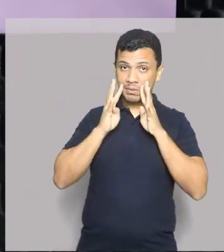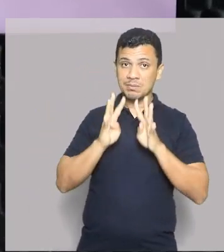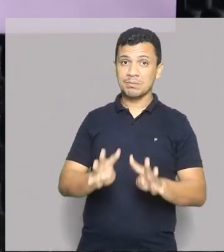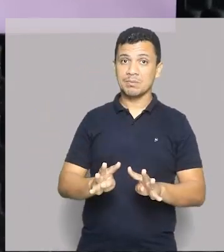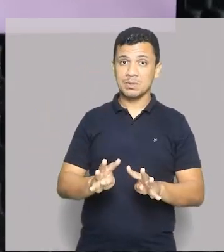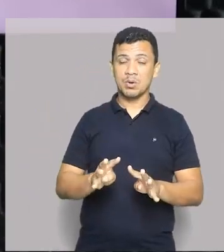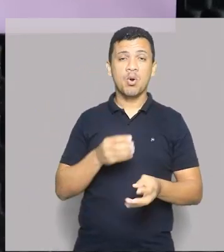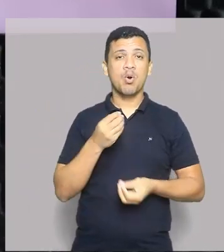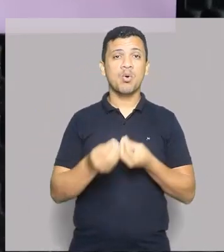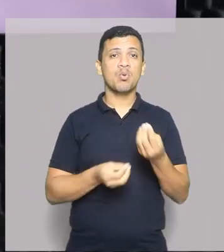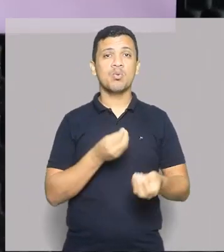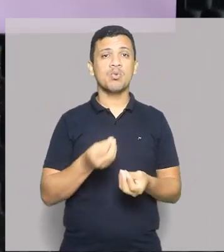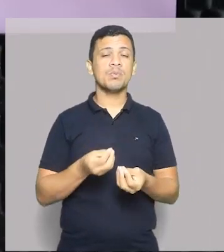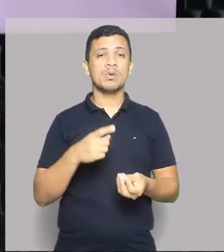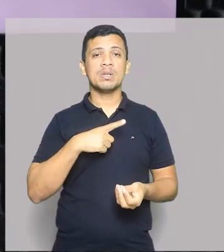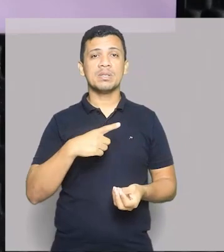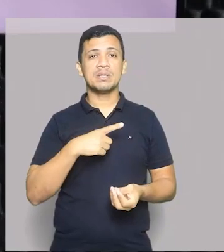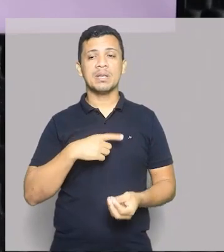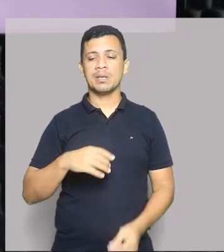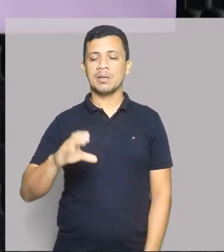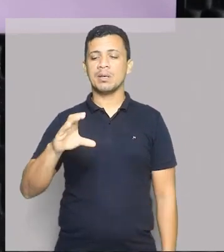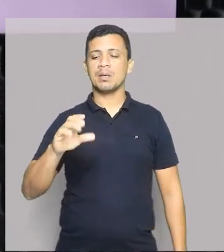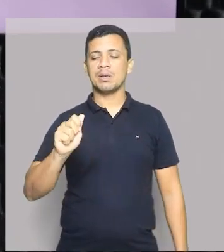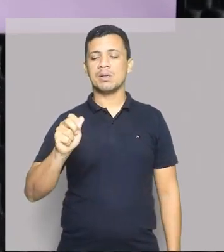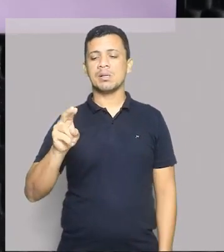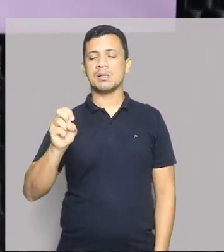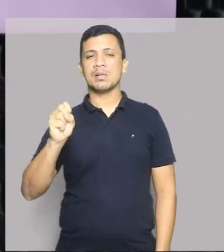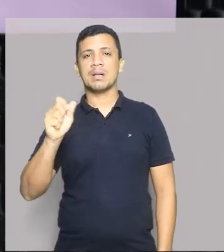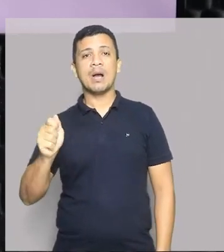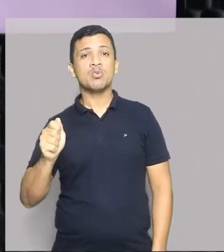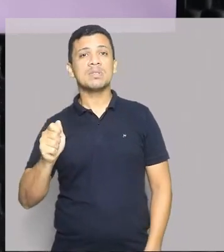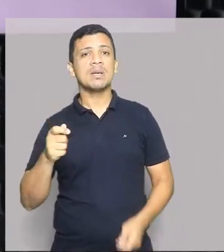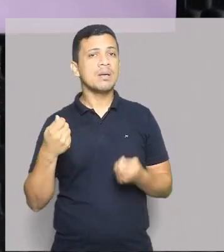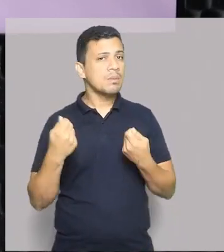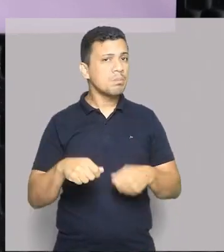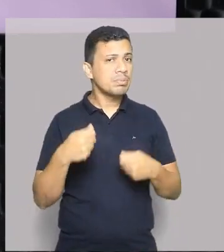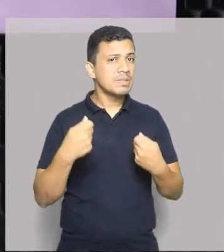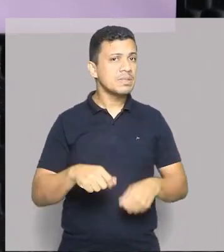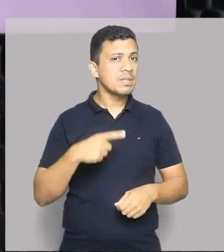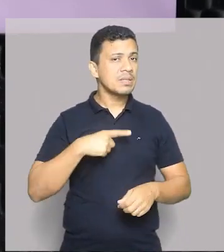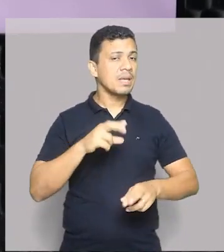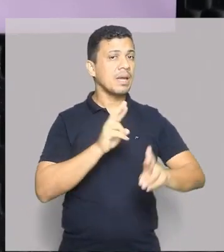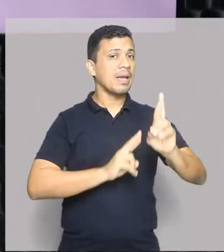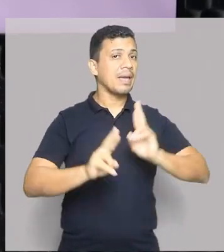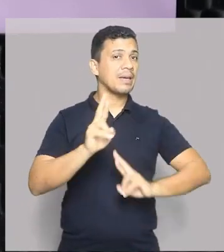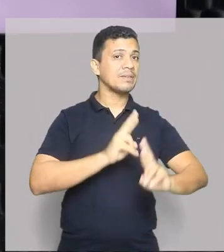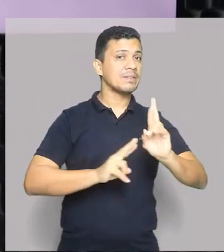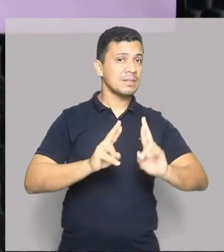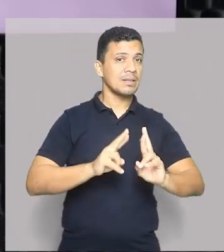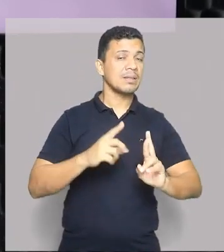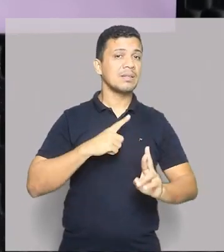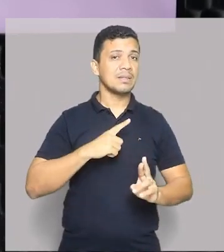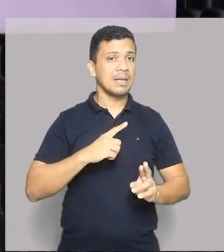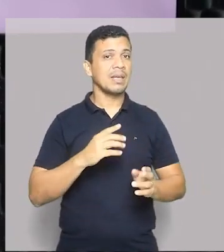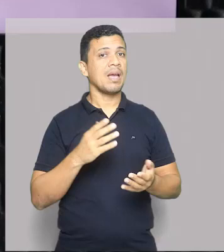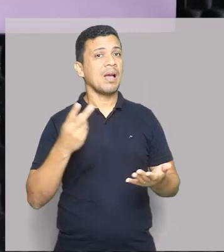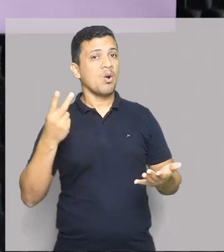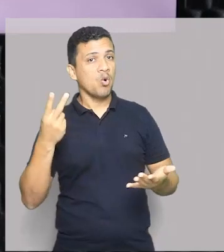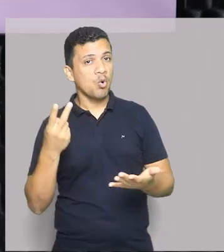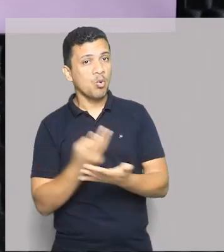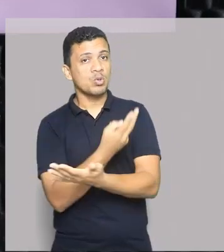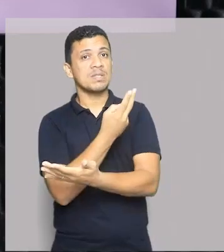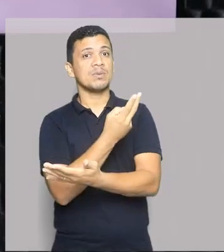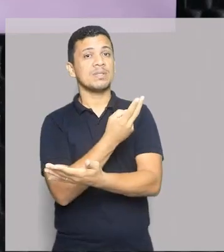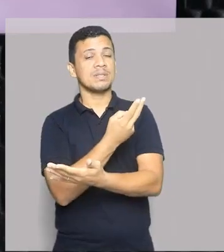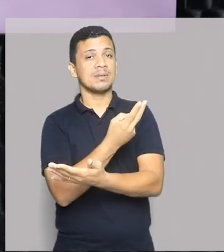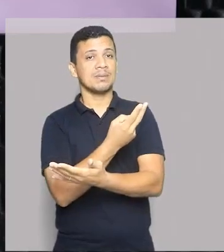haver ideia de causa, para haver oração causal, você obrigatoriamente tem que ter uma relação de causa e consequência. Para toda causa